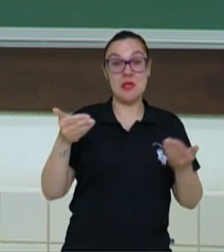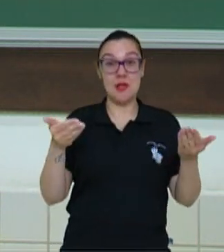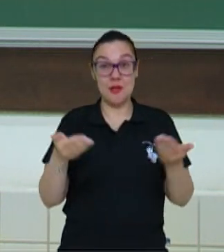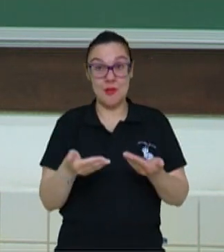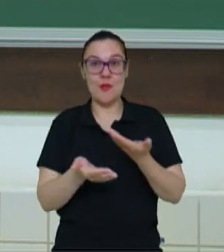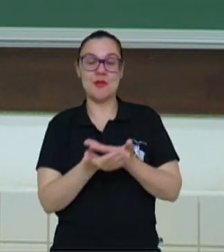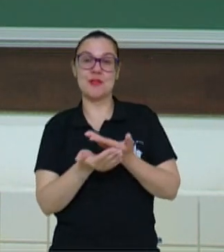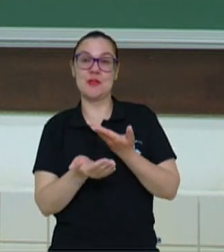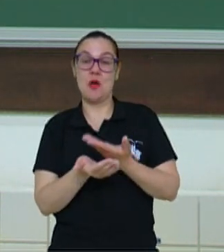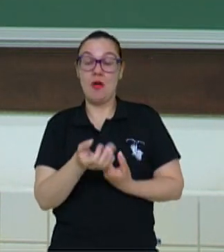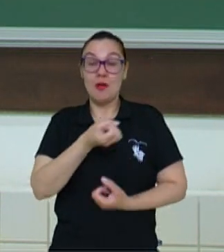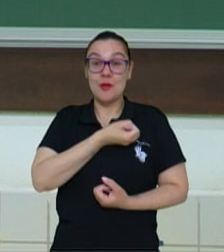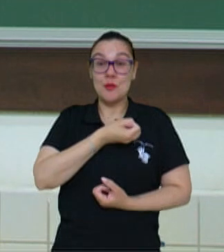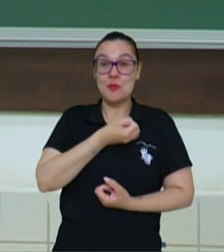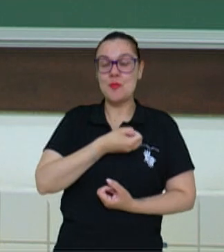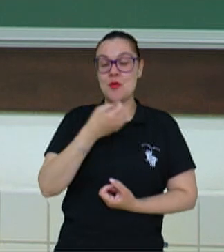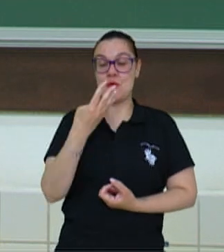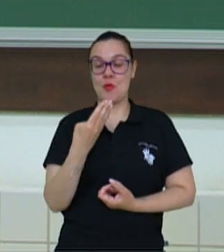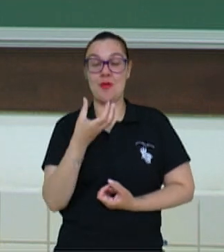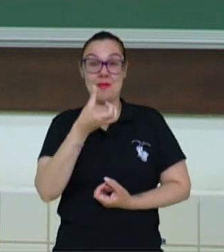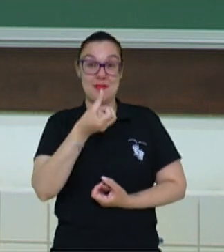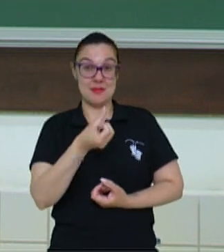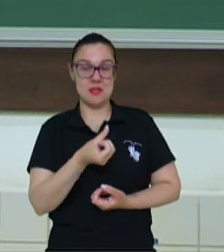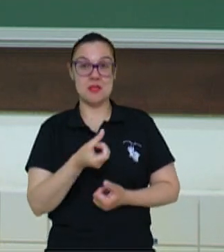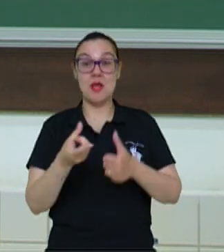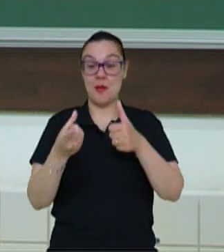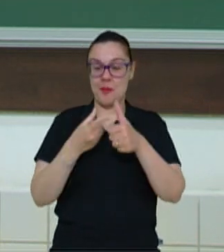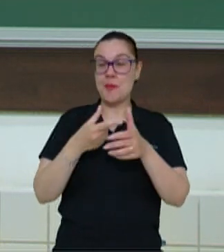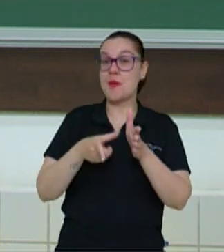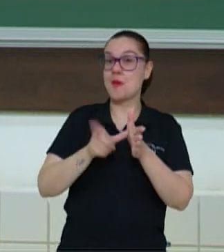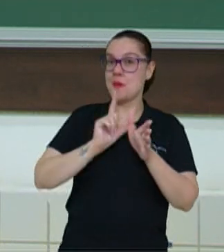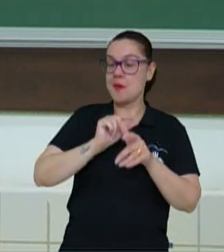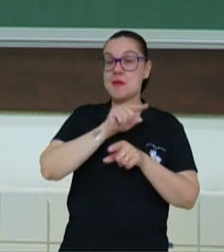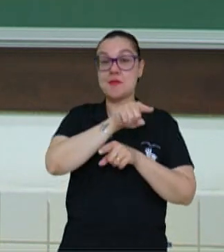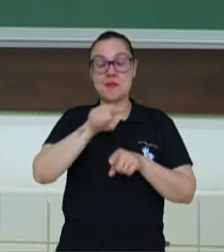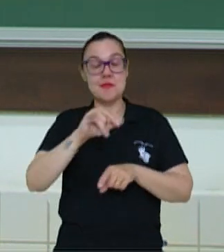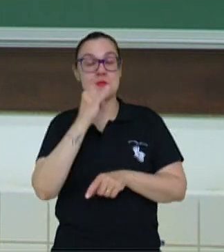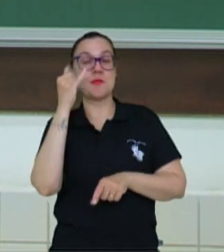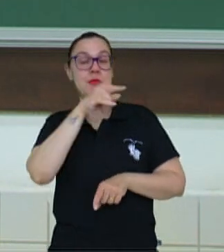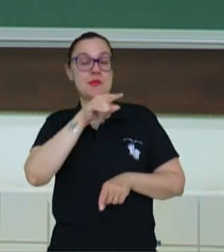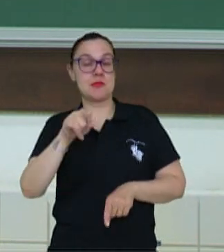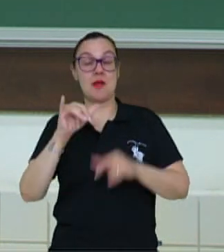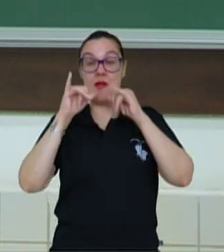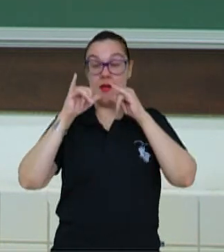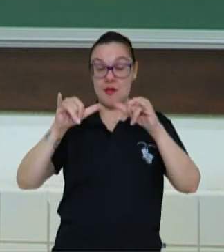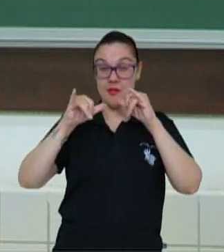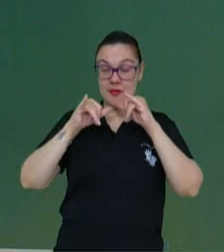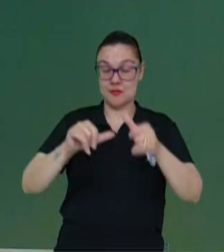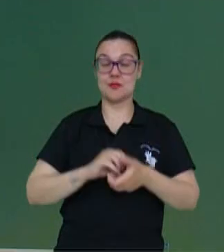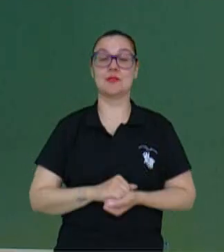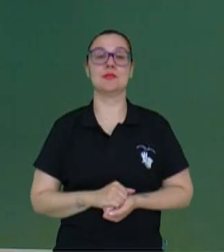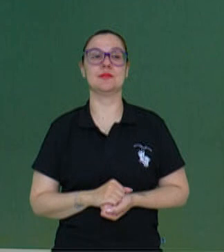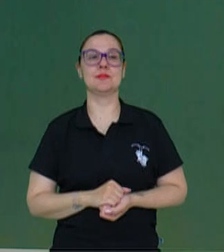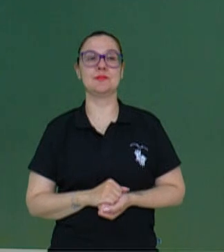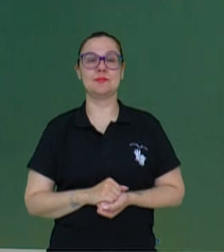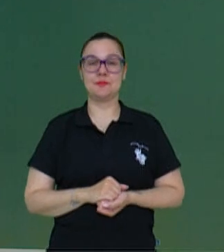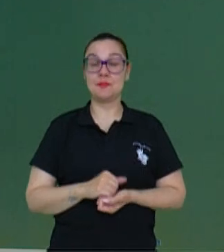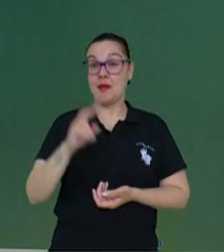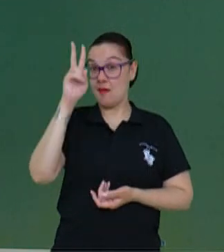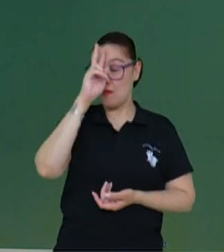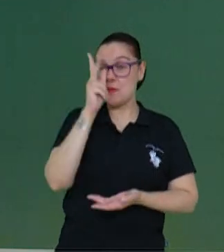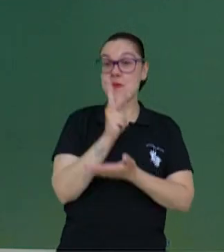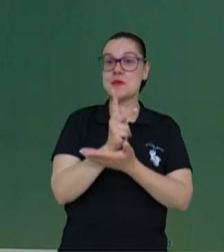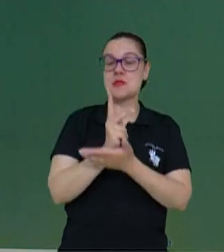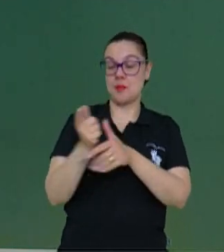vocês nesta classe de número 46. Antes de mais nada, né, pessoal, aqueles nossos recadinhos, aqueles nossos